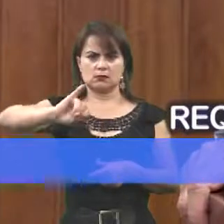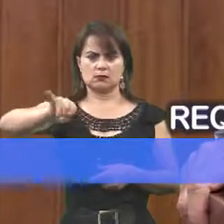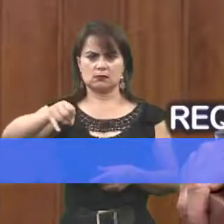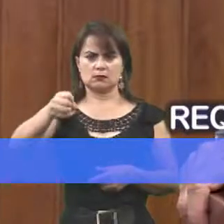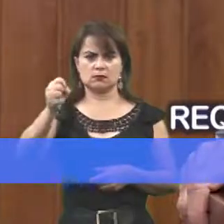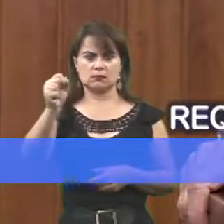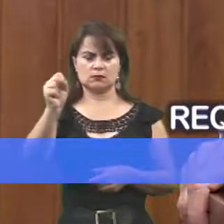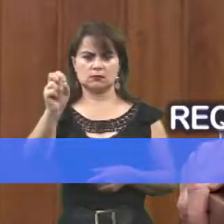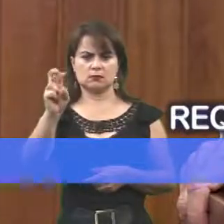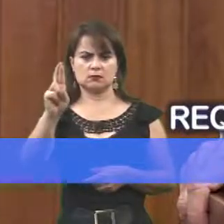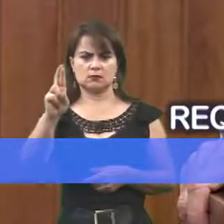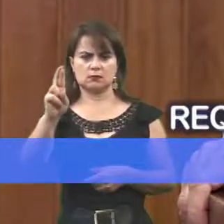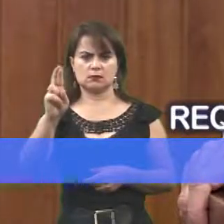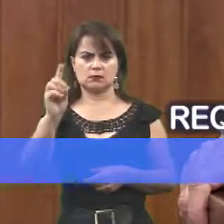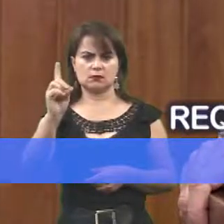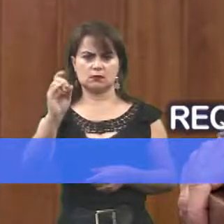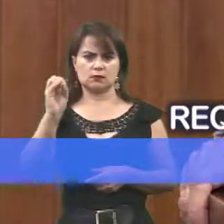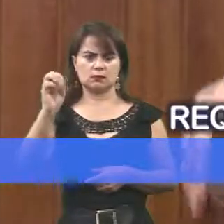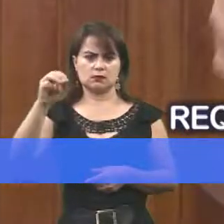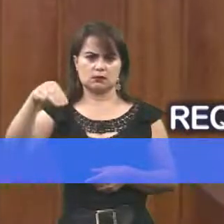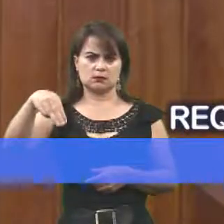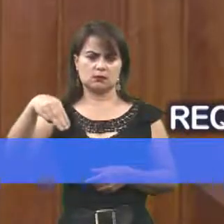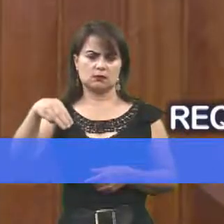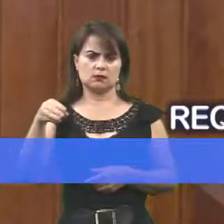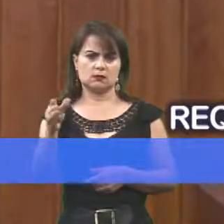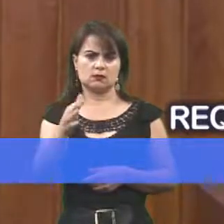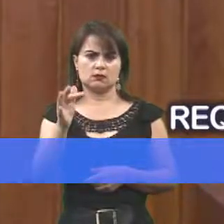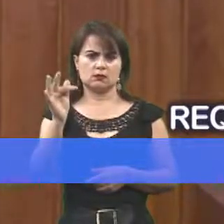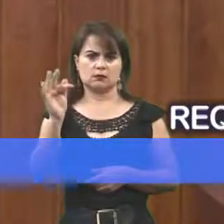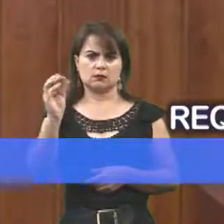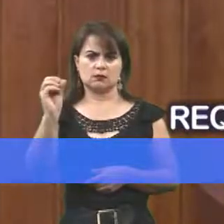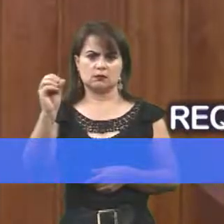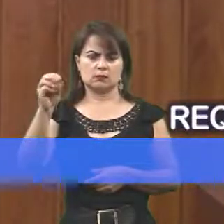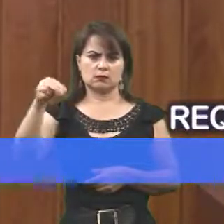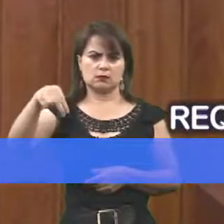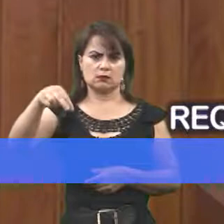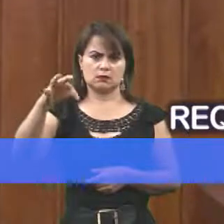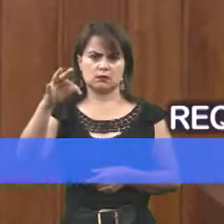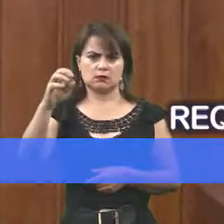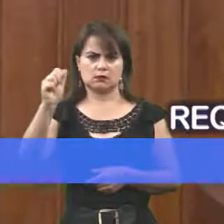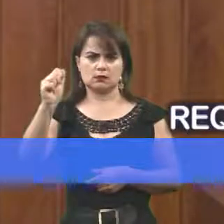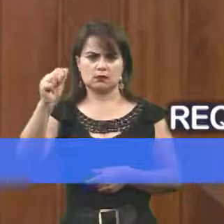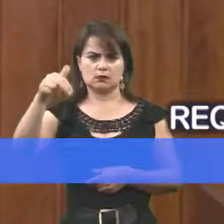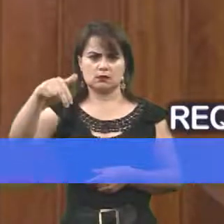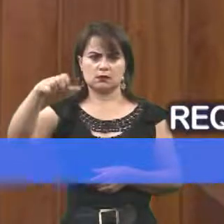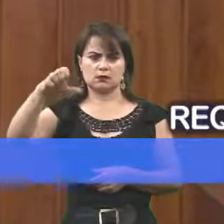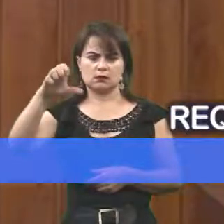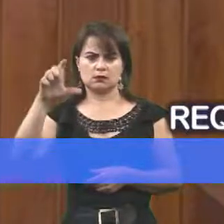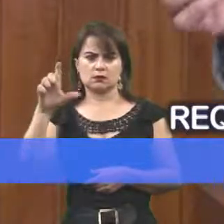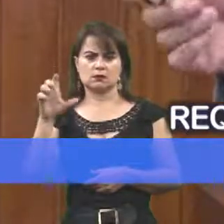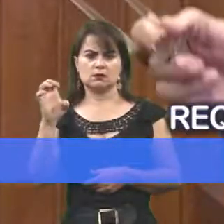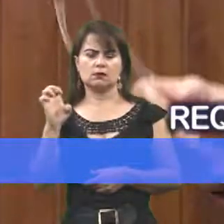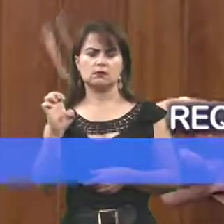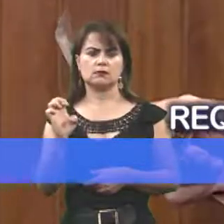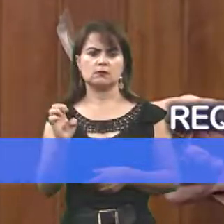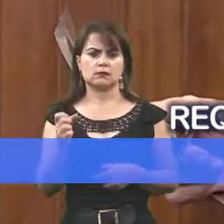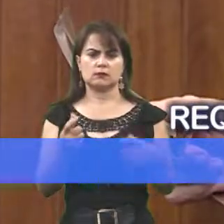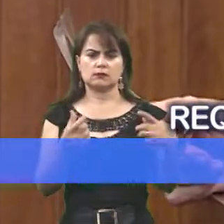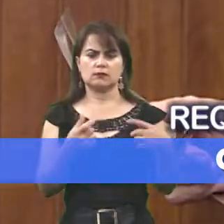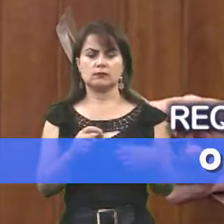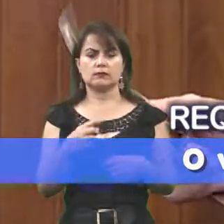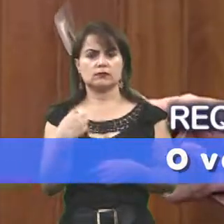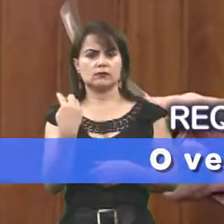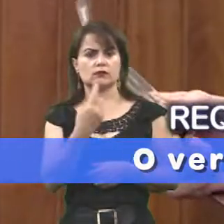Todos nós sabemos que a Marília é uma cidade que não tem áreas de